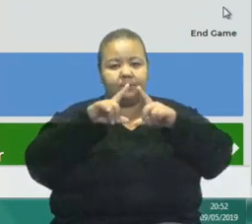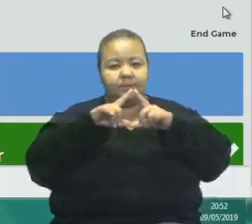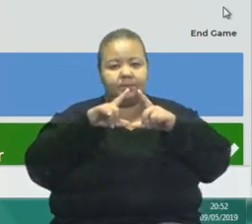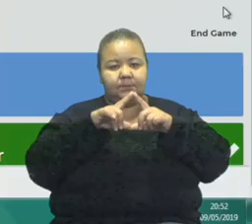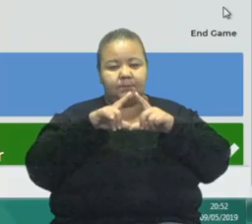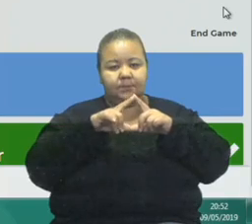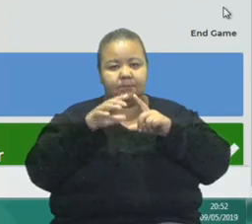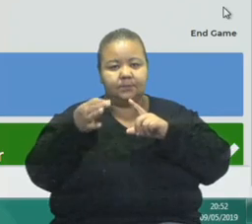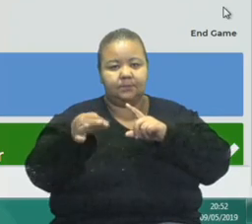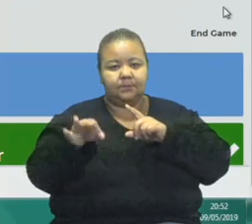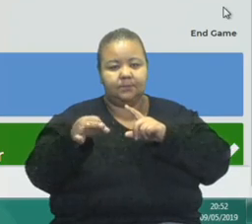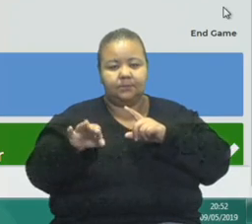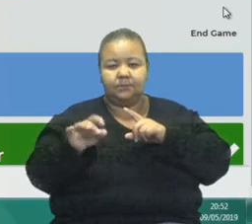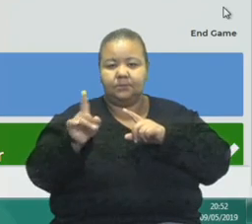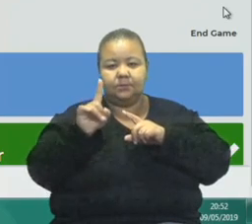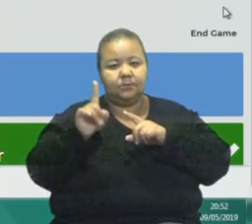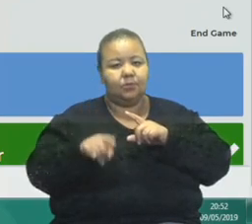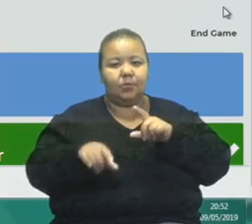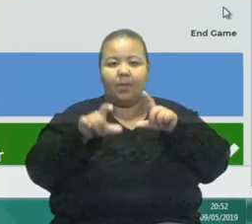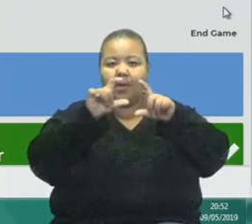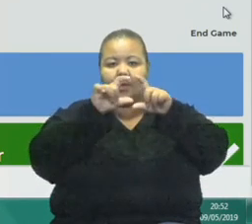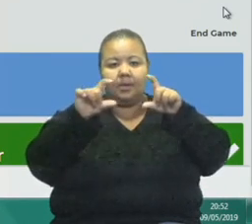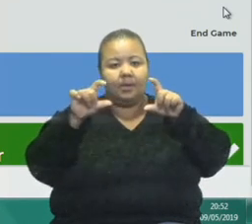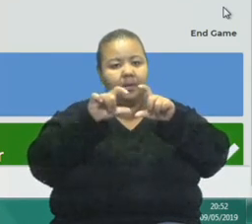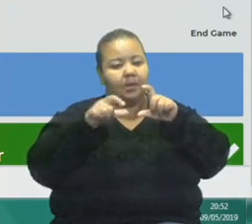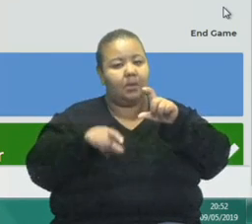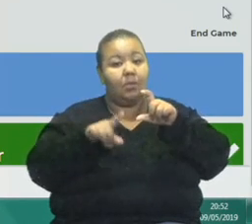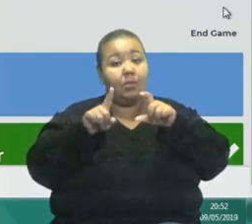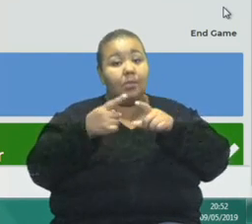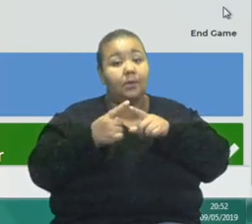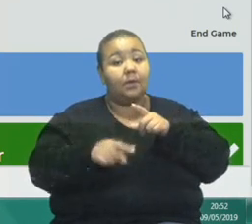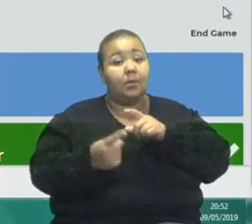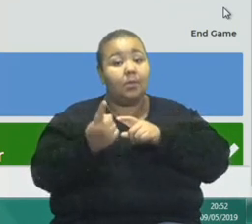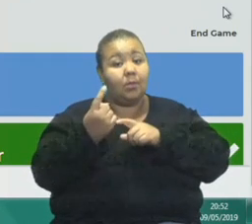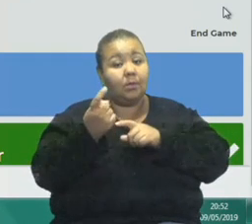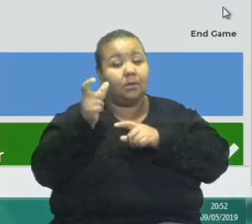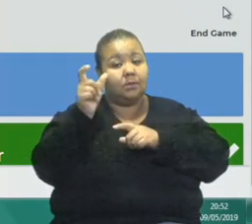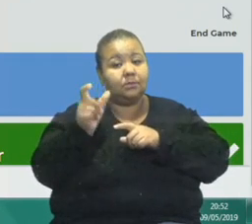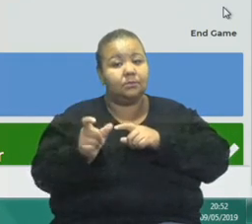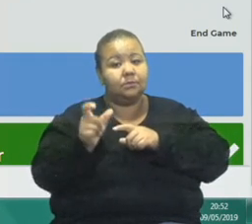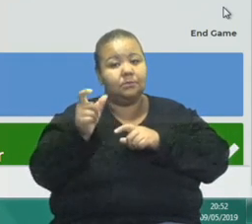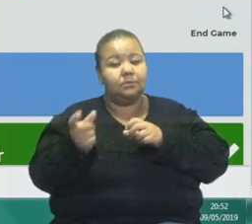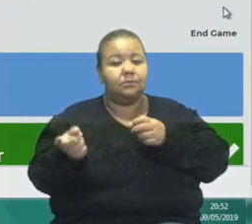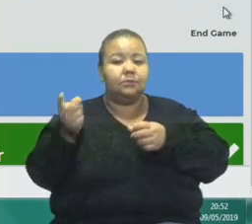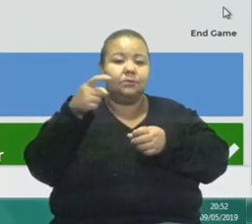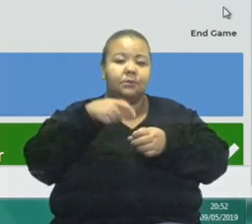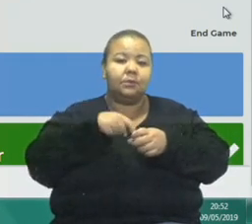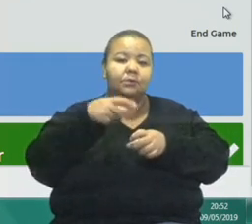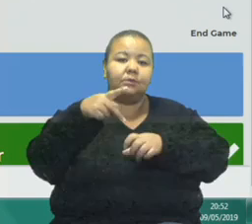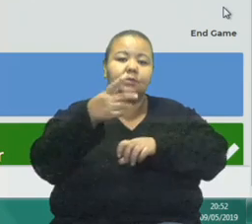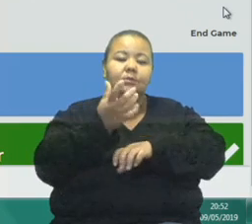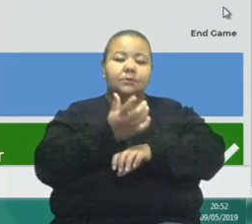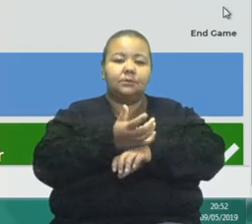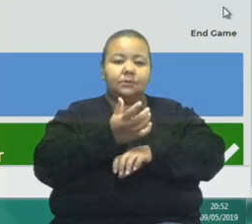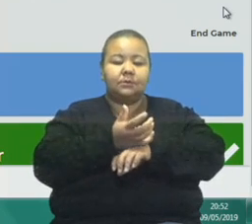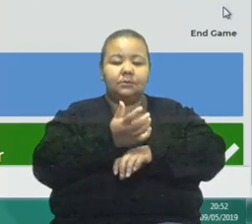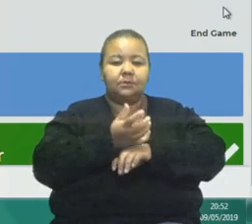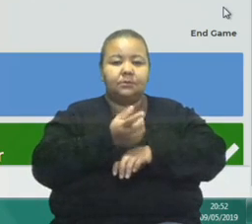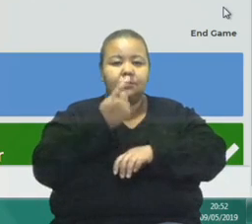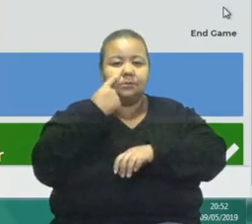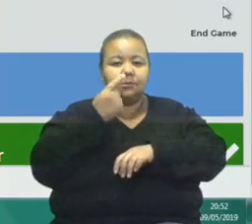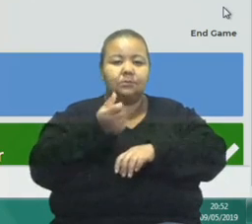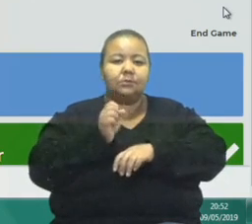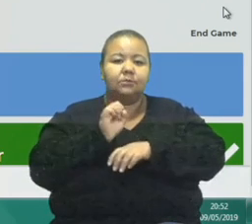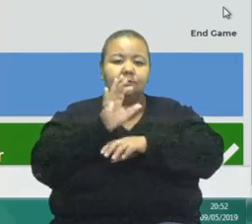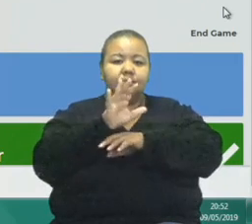triangular, certo? Ela não é uma matriz linha, porque a matriz linha é uma única coluna. Então, voltando lá no seu material, vamos aos